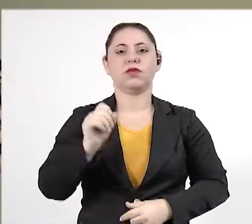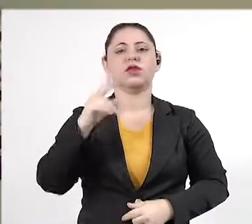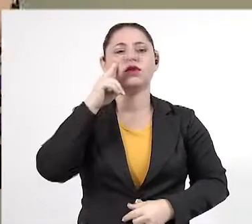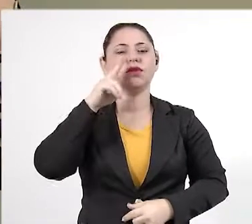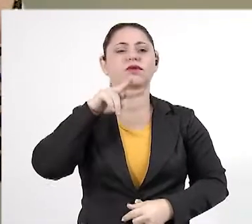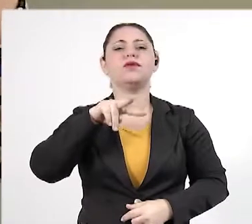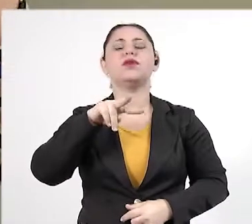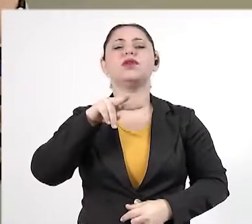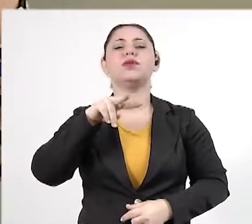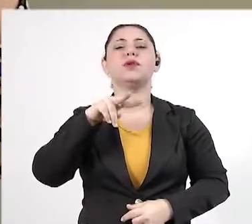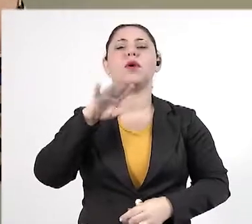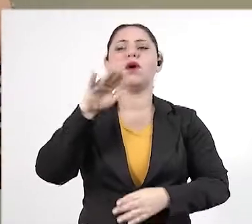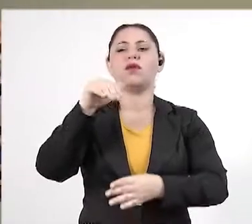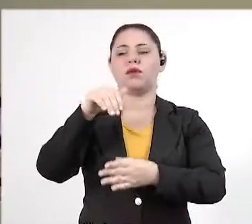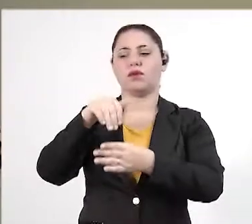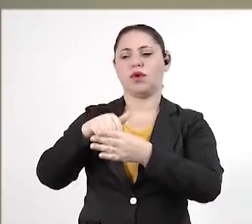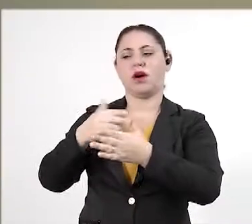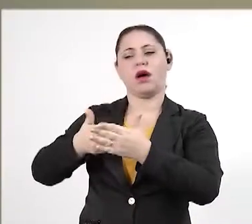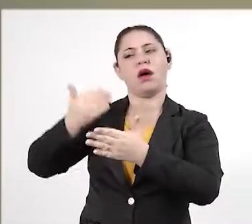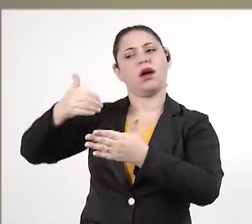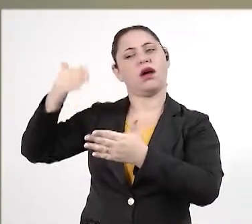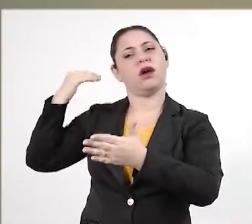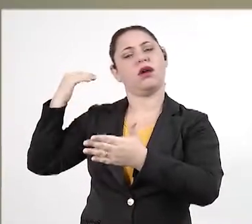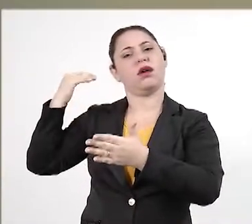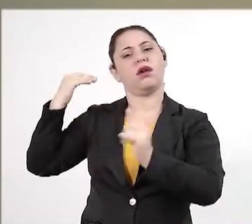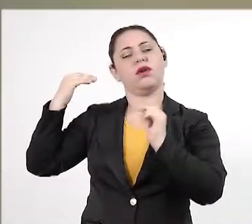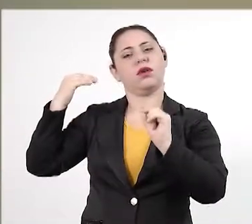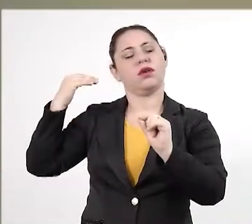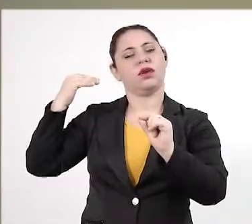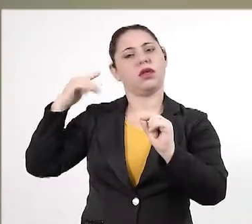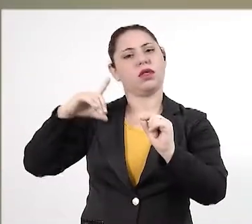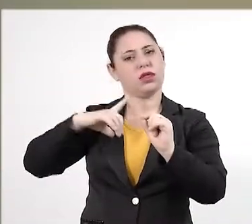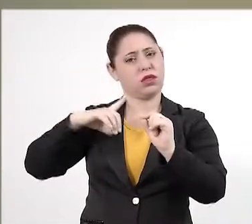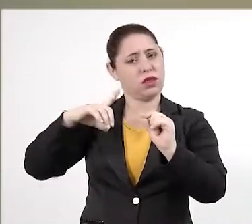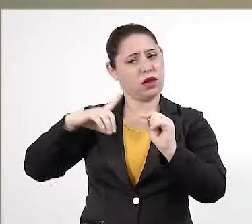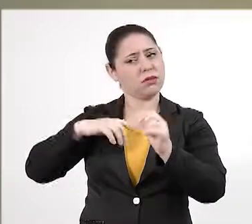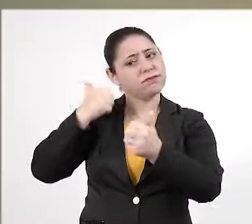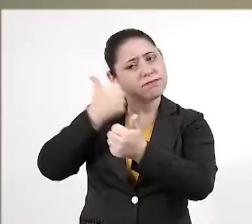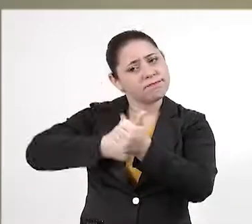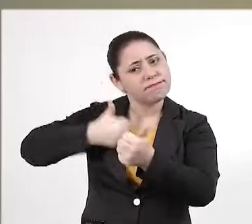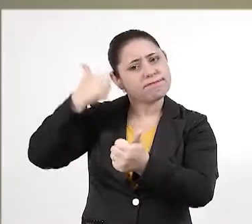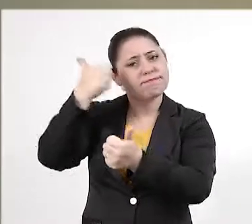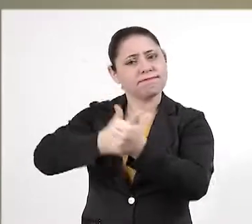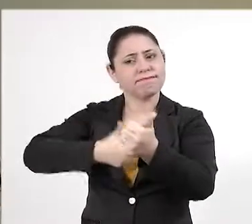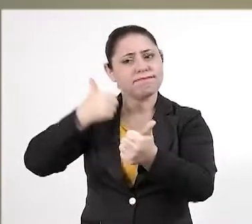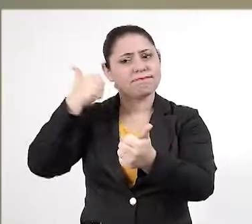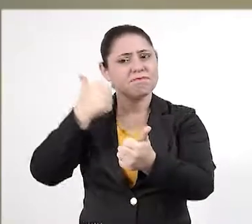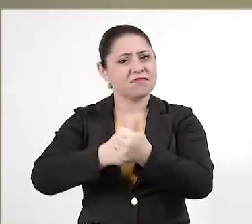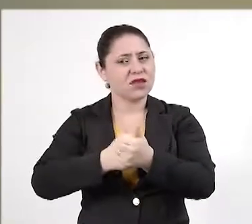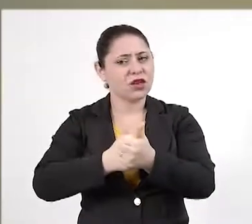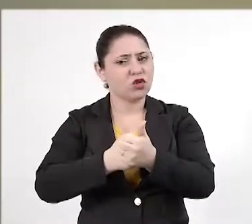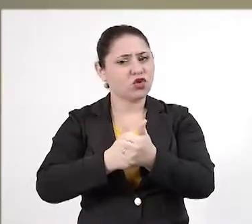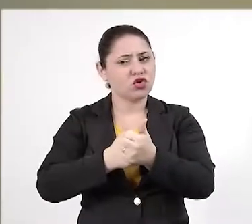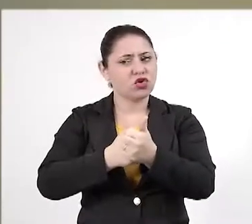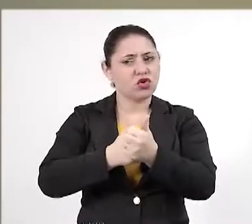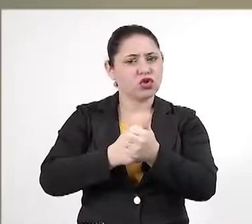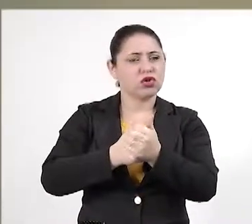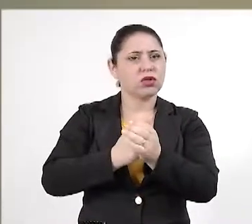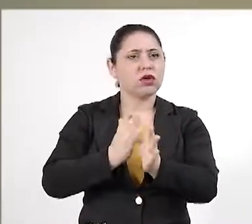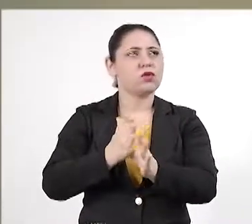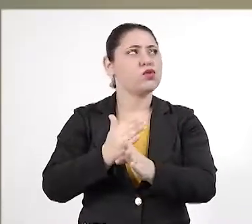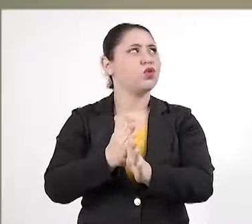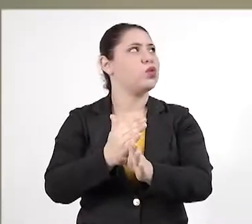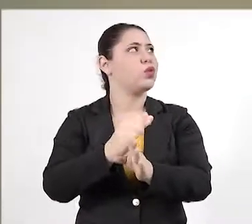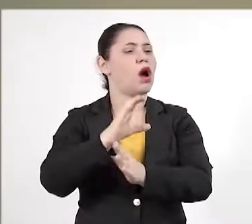que nós vimos nas últimas eleições? Nós vimos uma certa tentativa de burla, né,